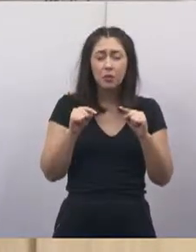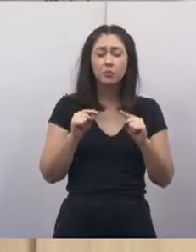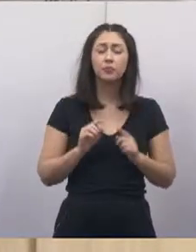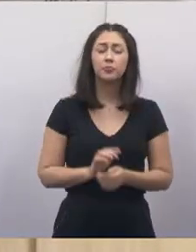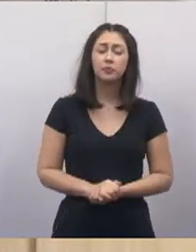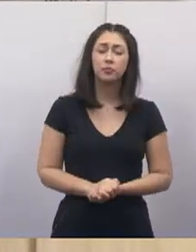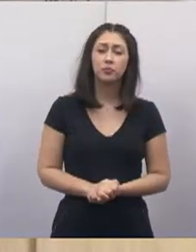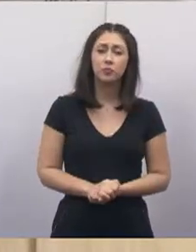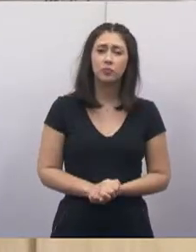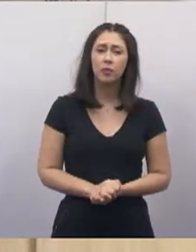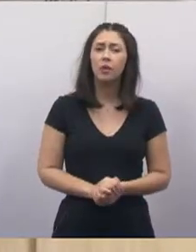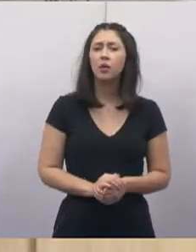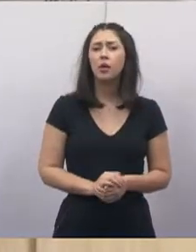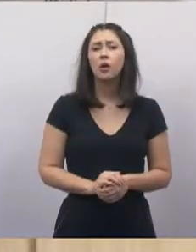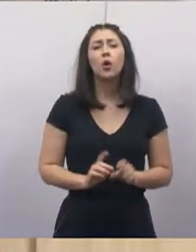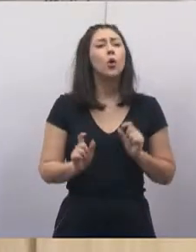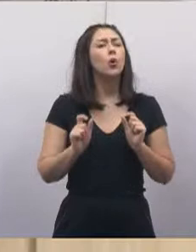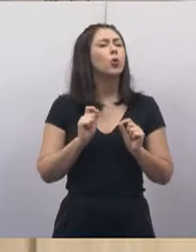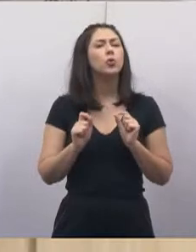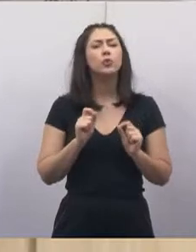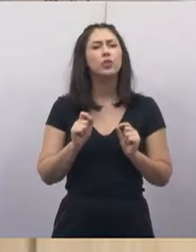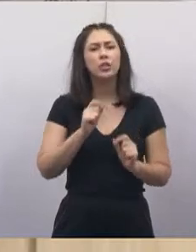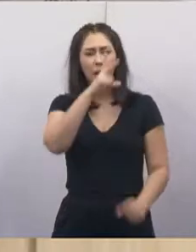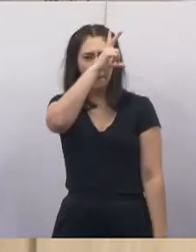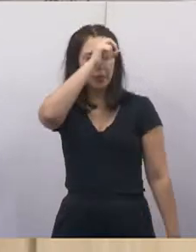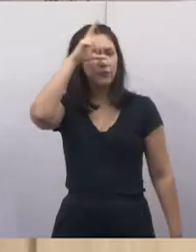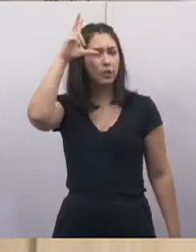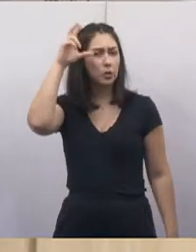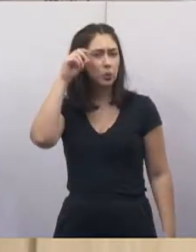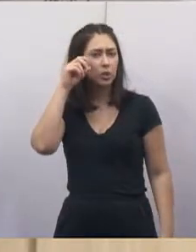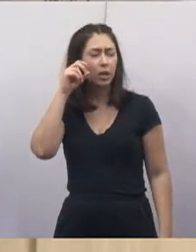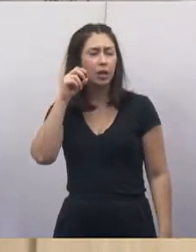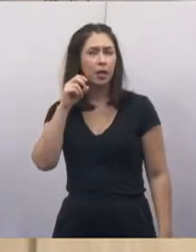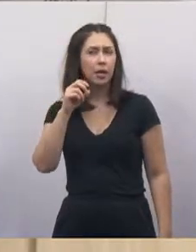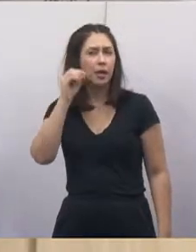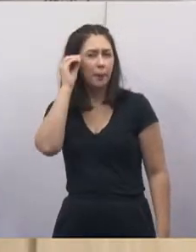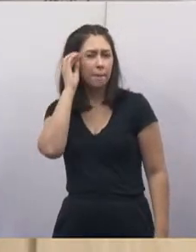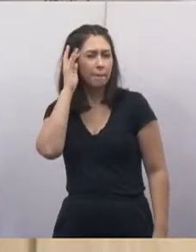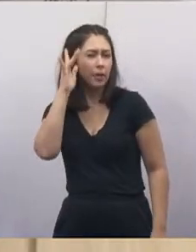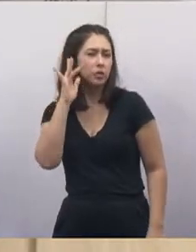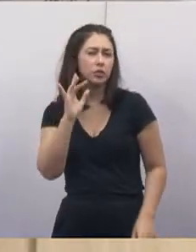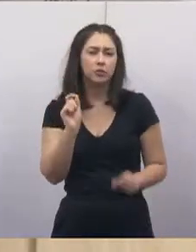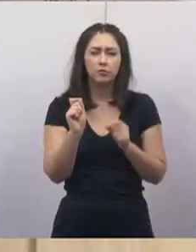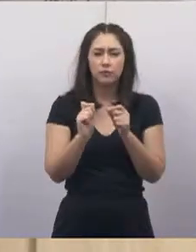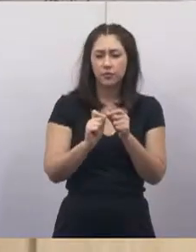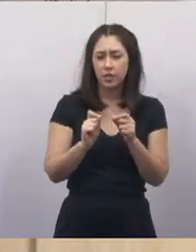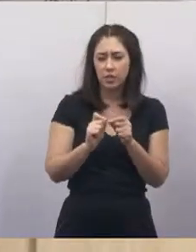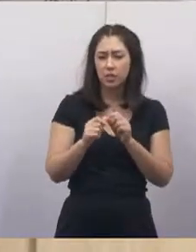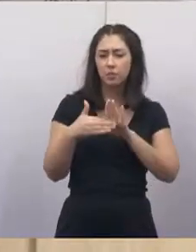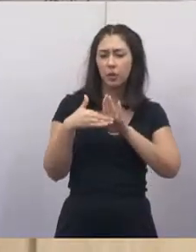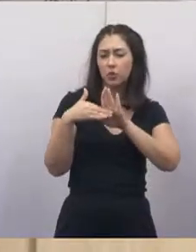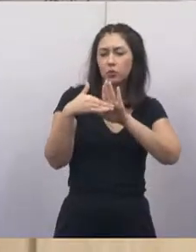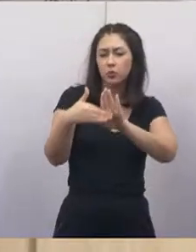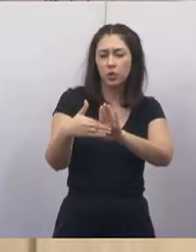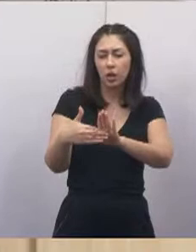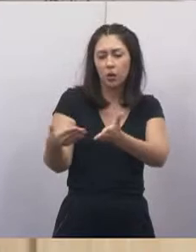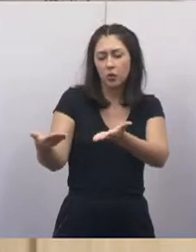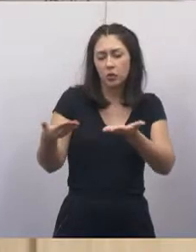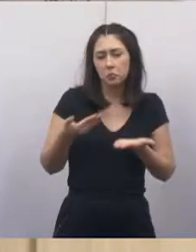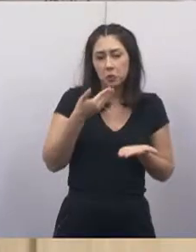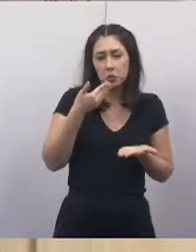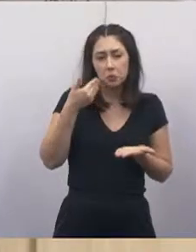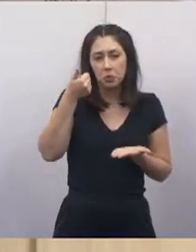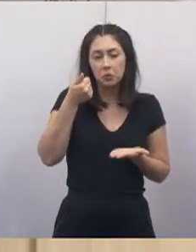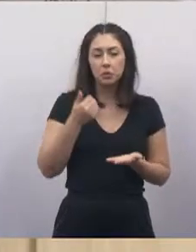saúde, o que essa administração municipal pretende fazer para melhorar a prestação de serviço à